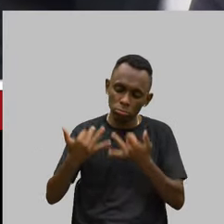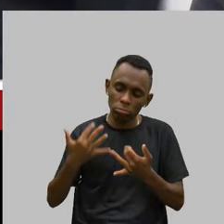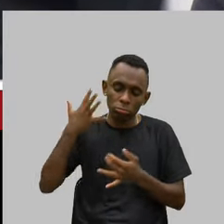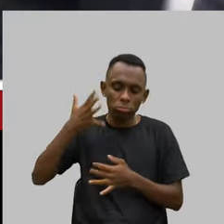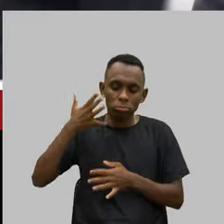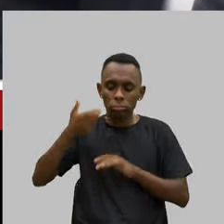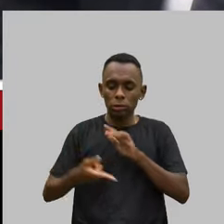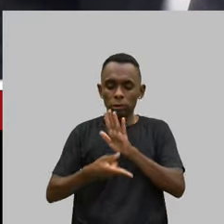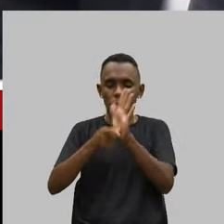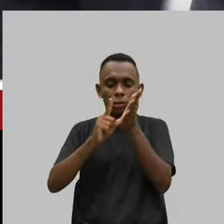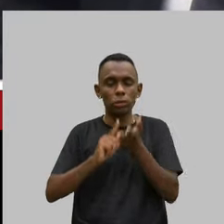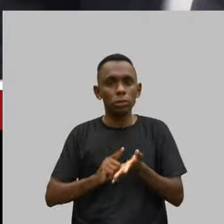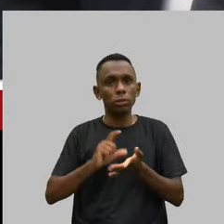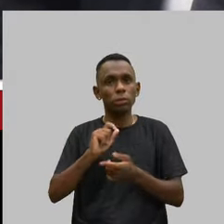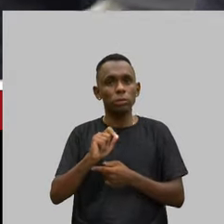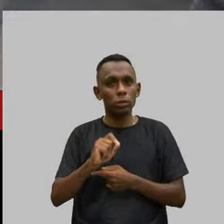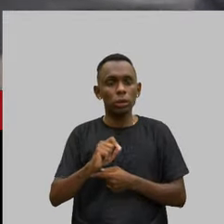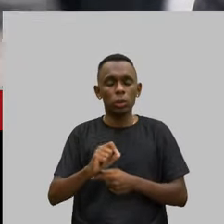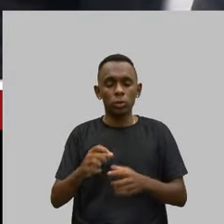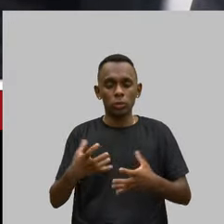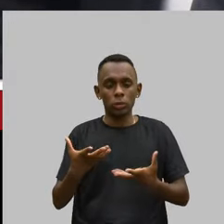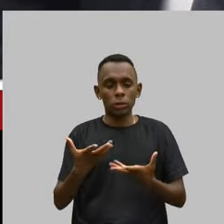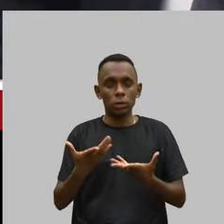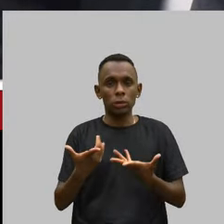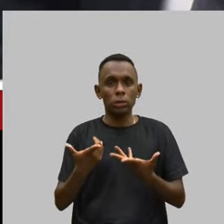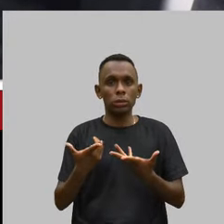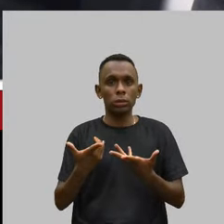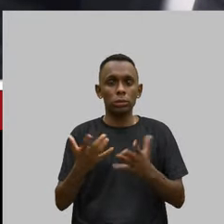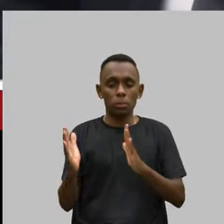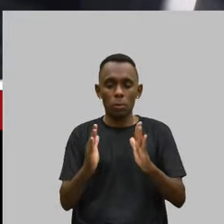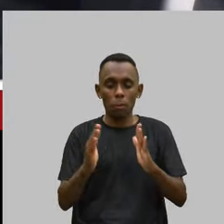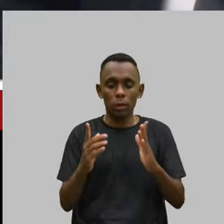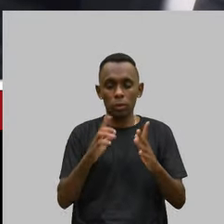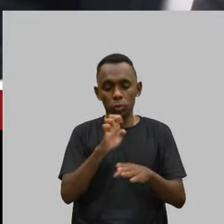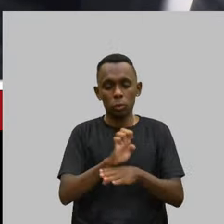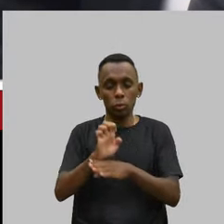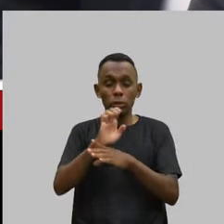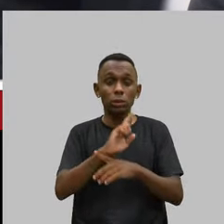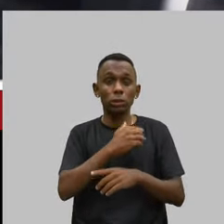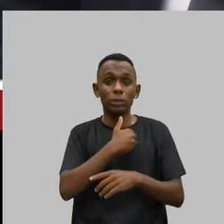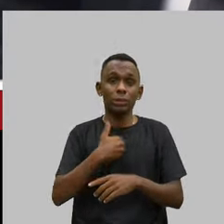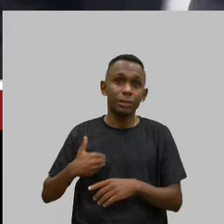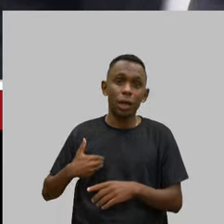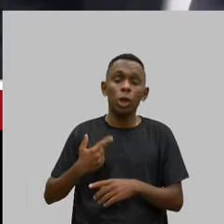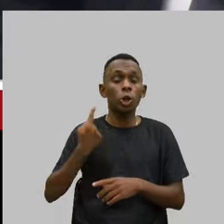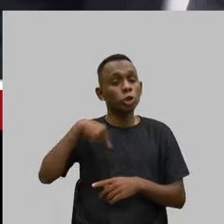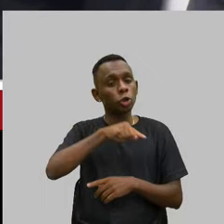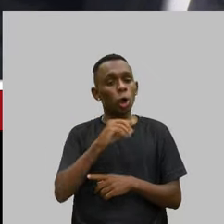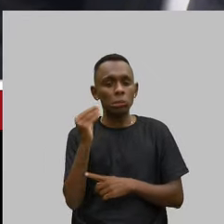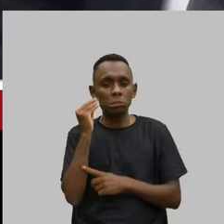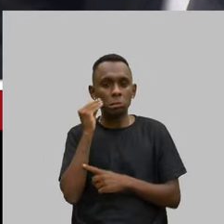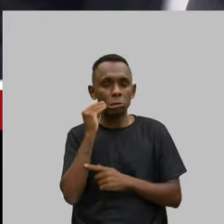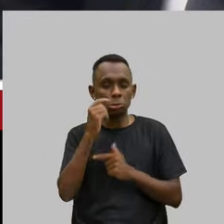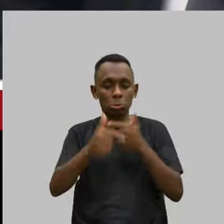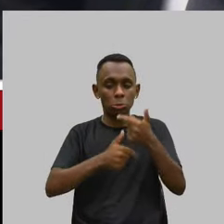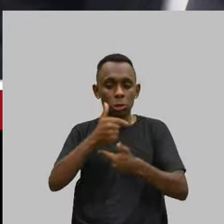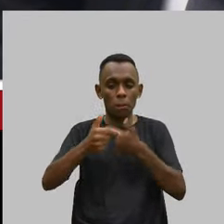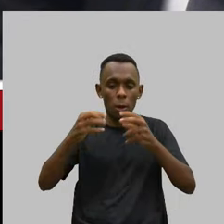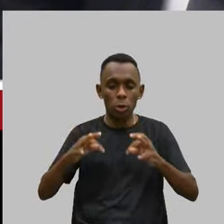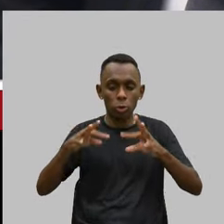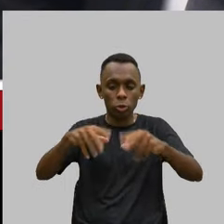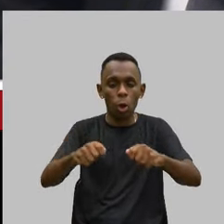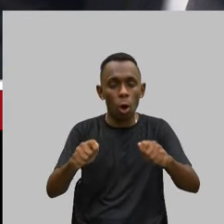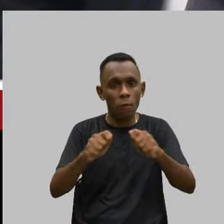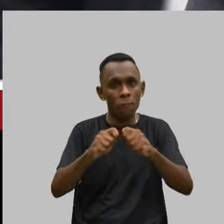situação fiscal sensível do Estado a gente tentou fazer tudo que foi ao nosso alcance em relação às demandas da weng